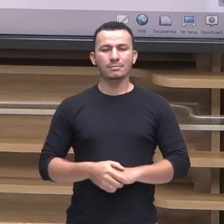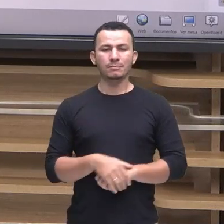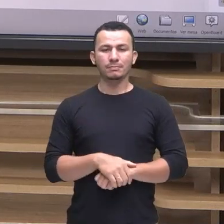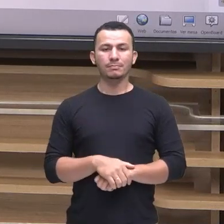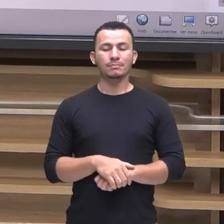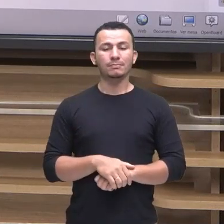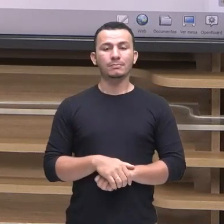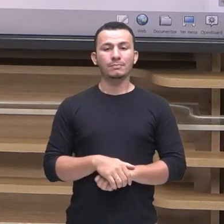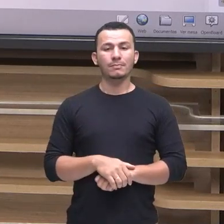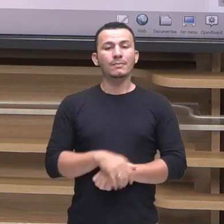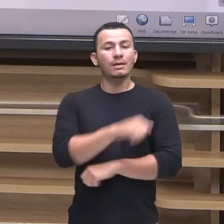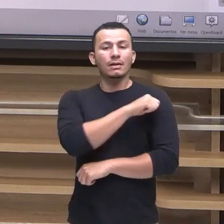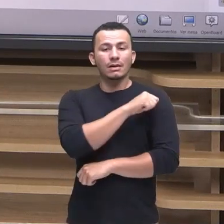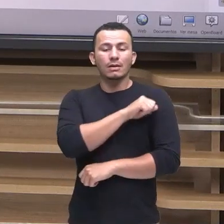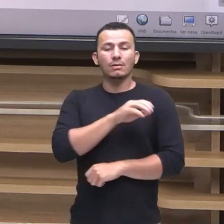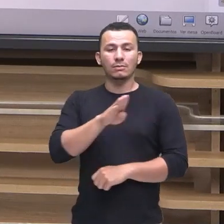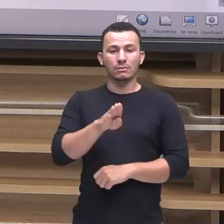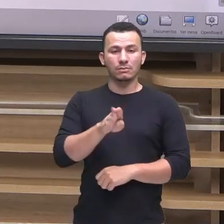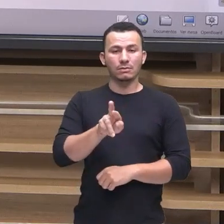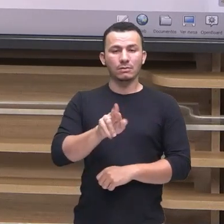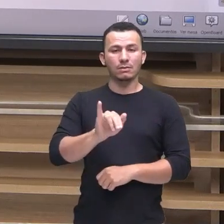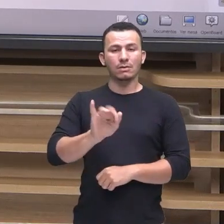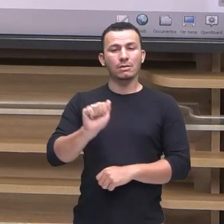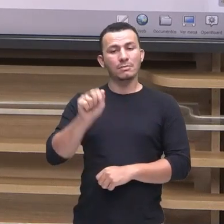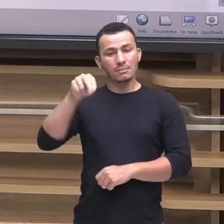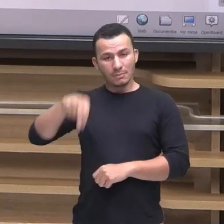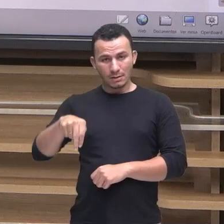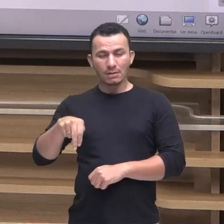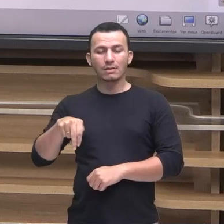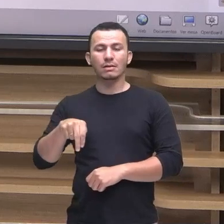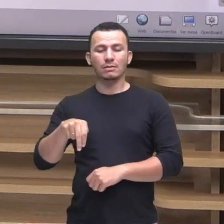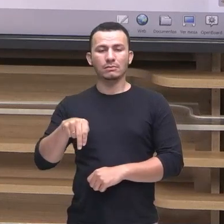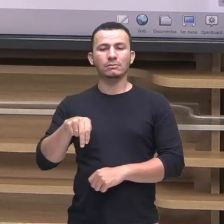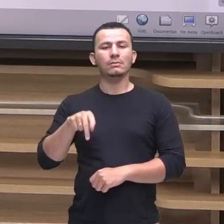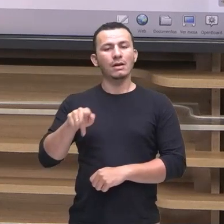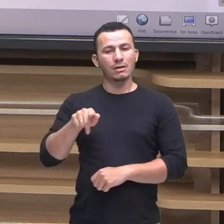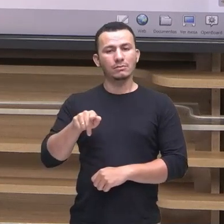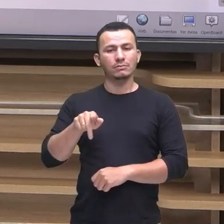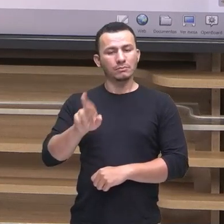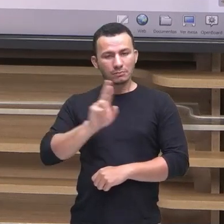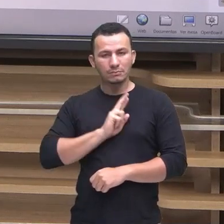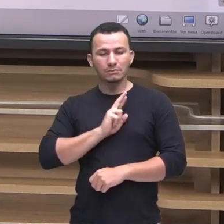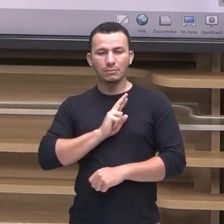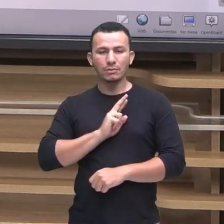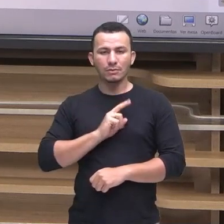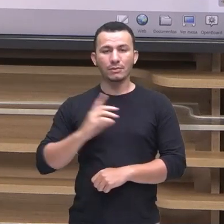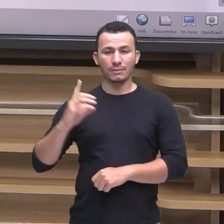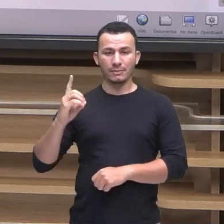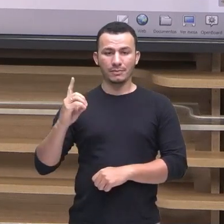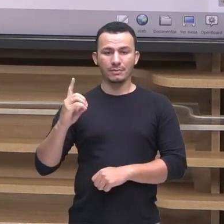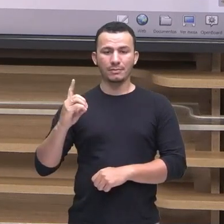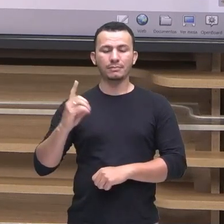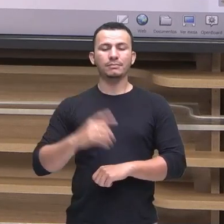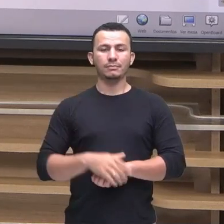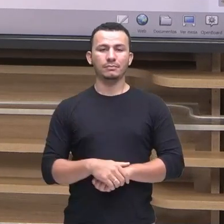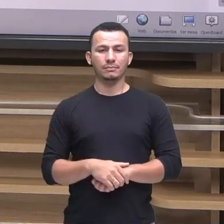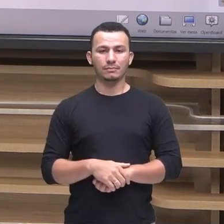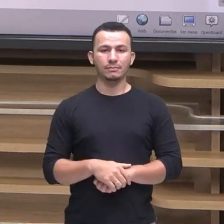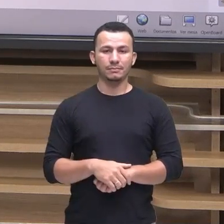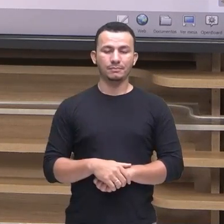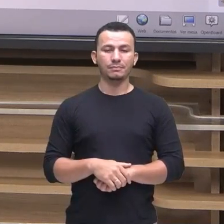foi o Brian. Ó, o Brian resolveu chutar, né? Ele não sabia, mas arriscou, colocou a letra D, né?